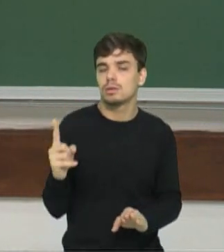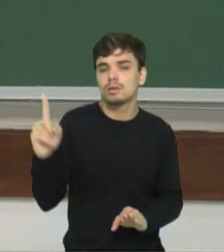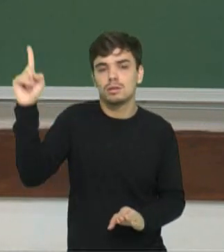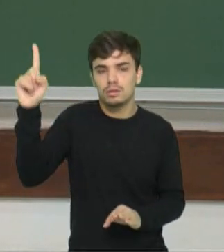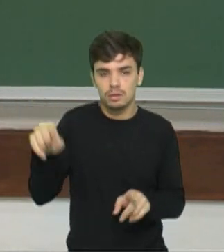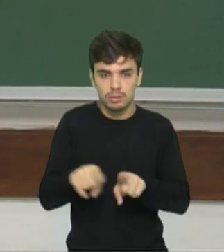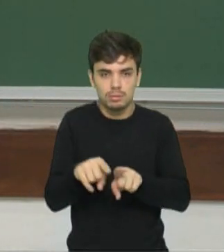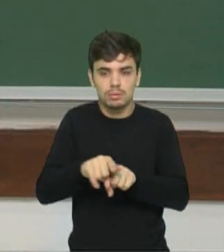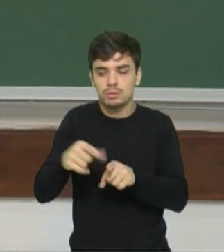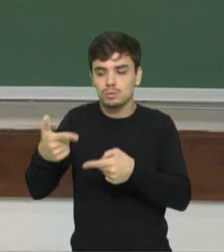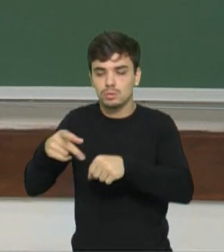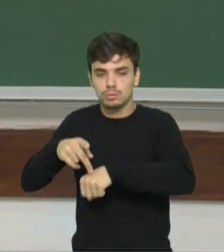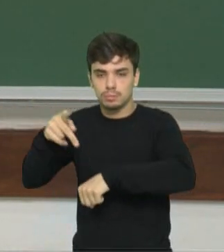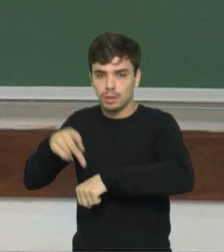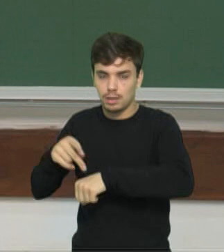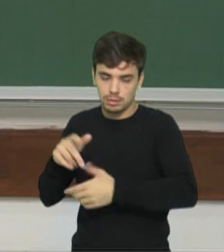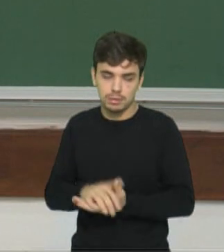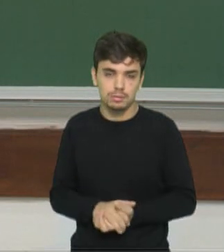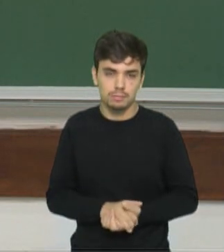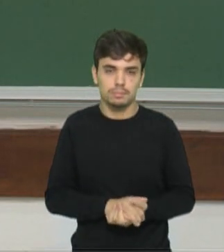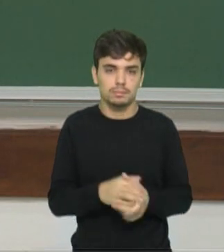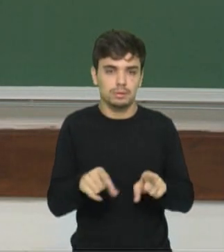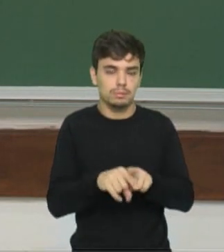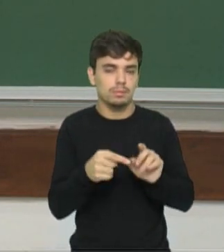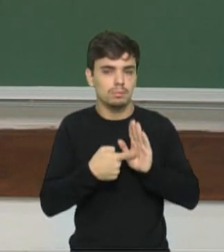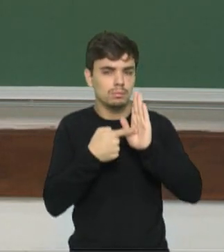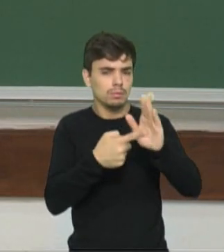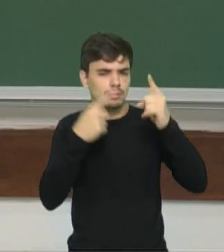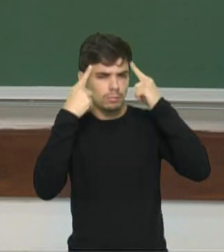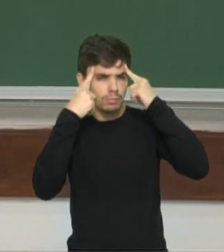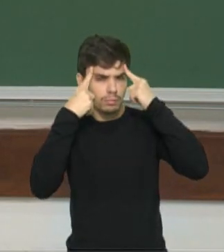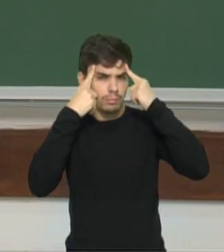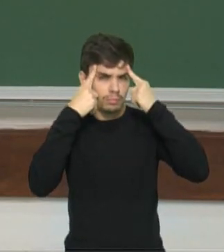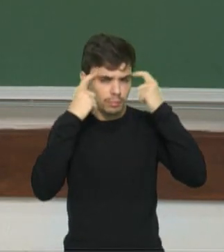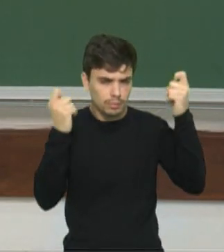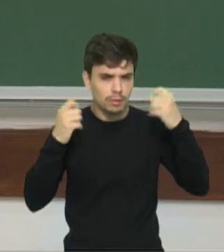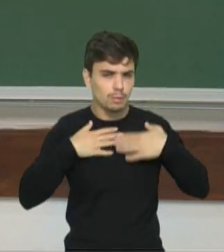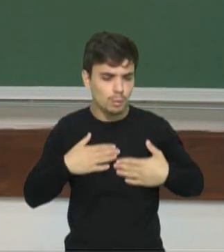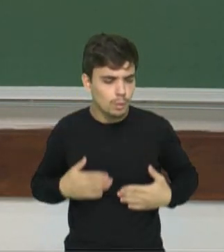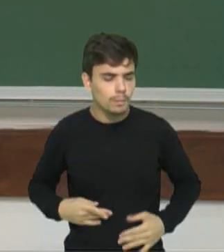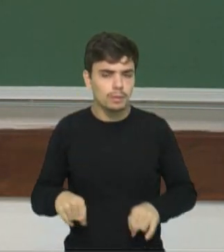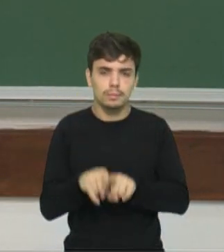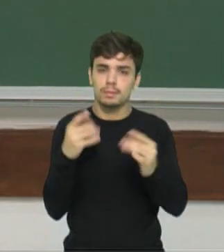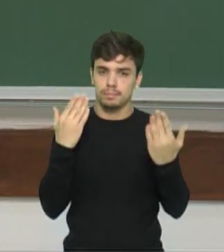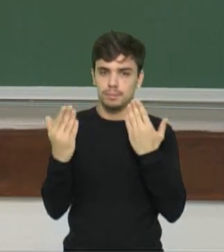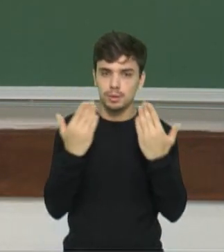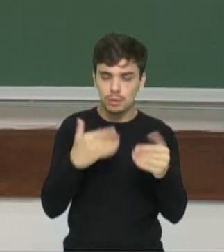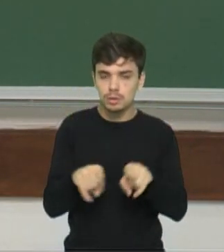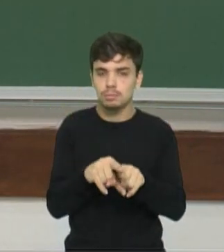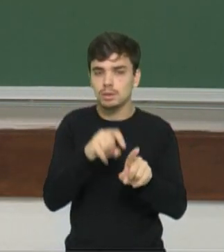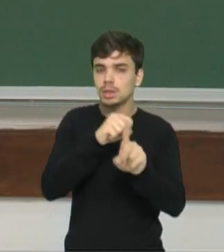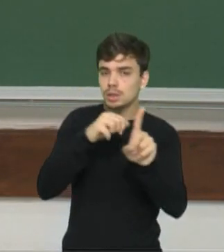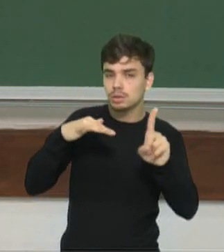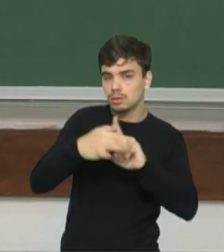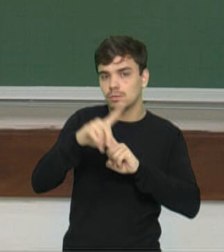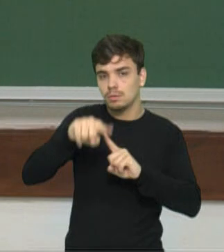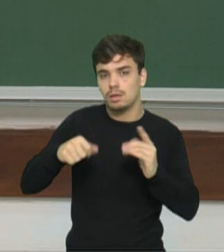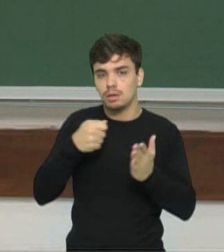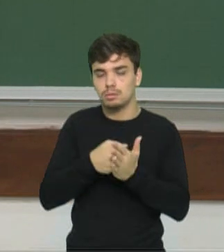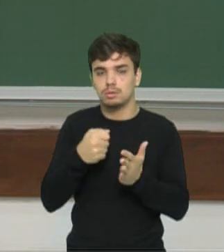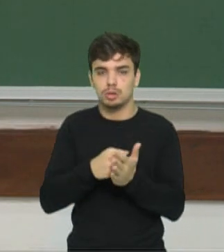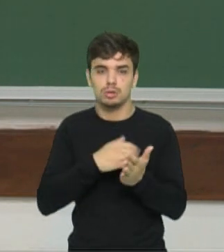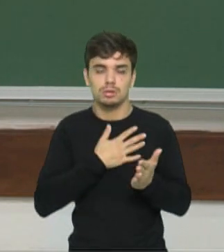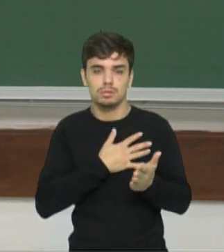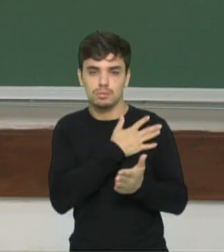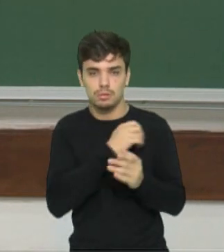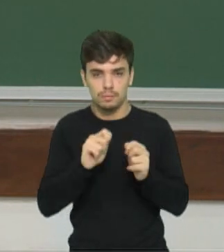em outros países, traz aí as marcas da violência física, da violência psicológica, da violência civil que a ditadura faz